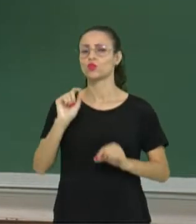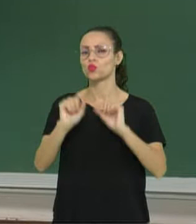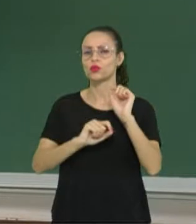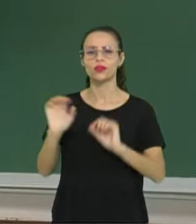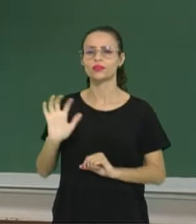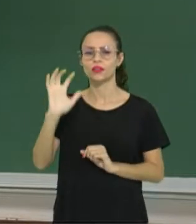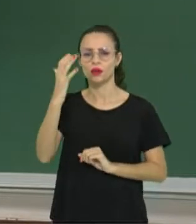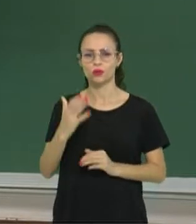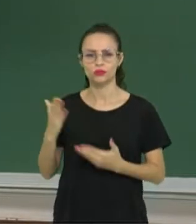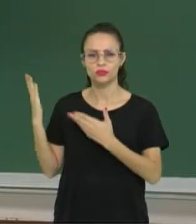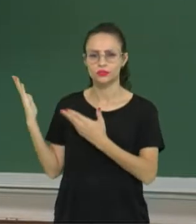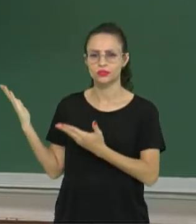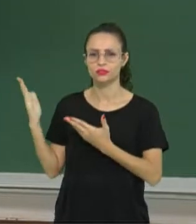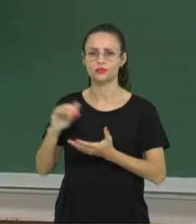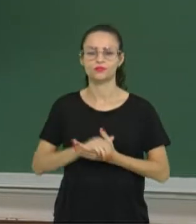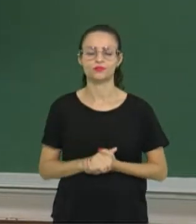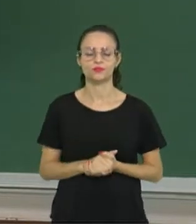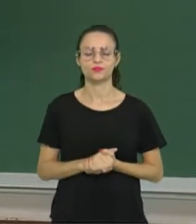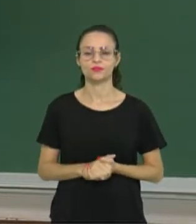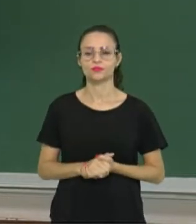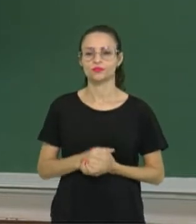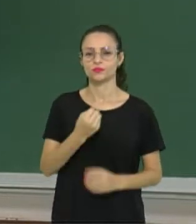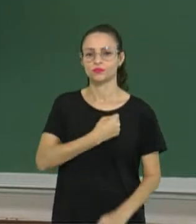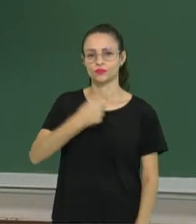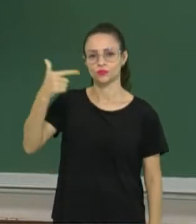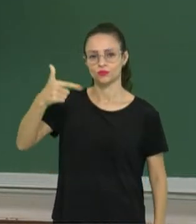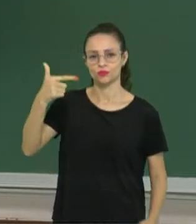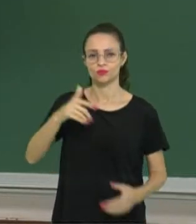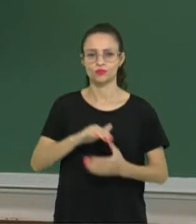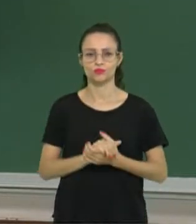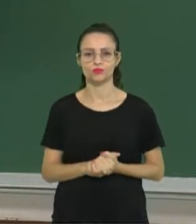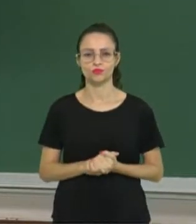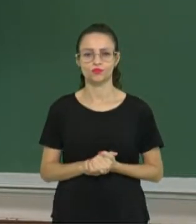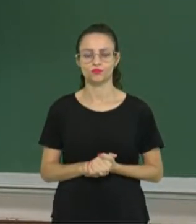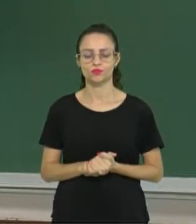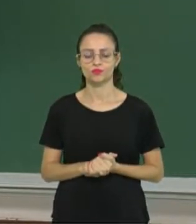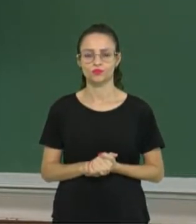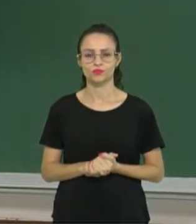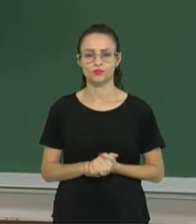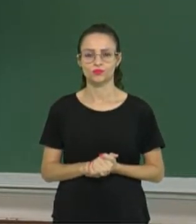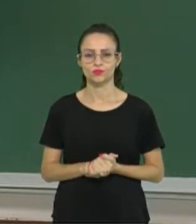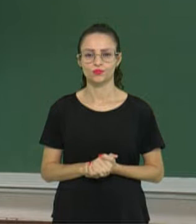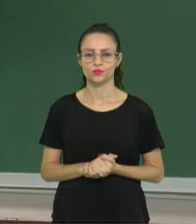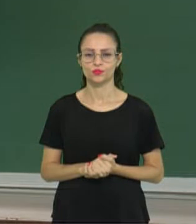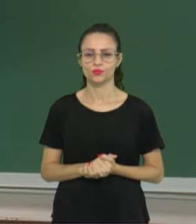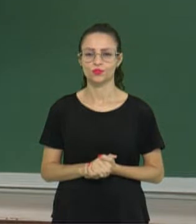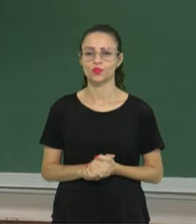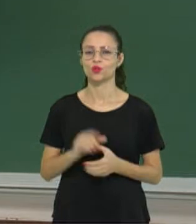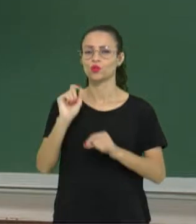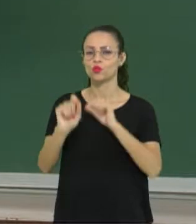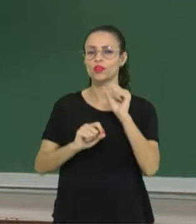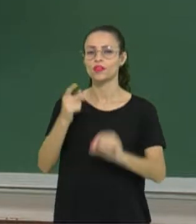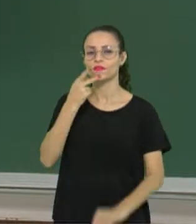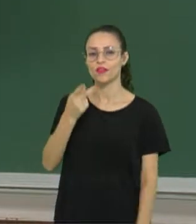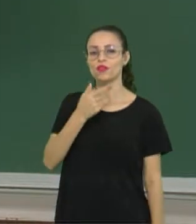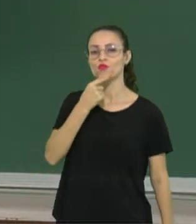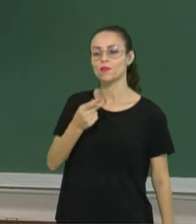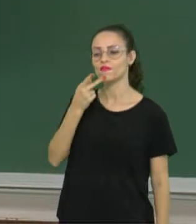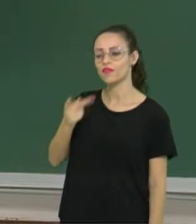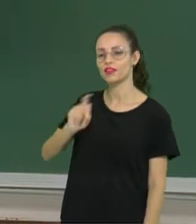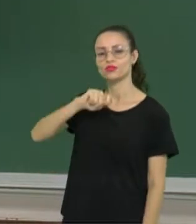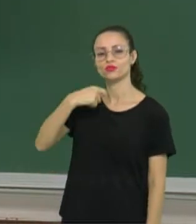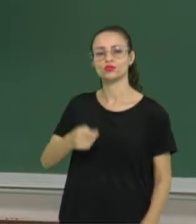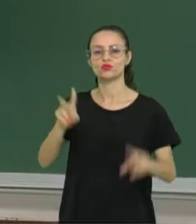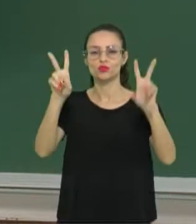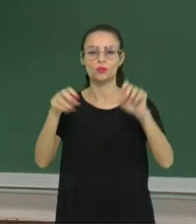está acontecendo na nossa tirinha? E two, what does John say about cats? Qual é a fala de John sobre os